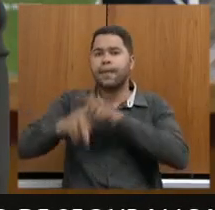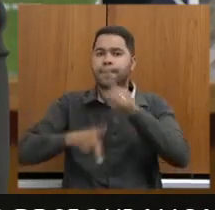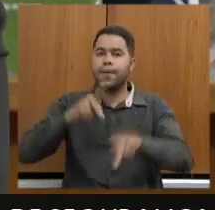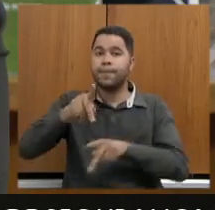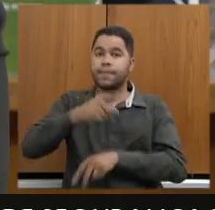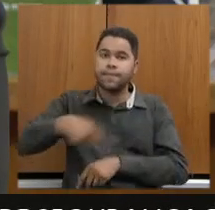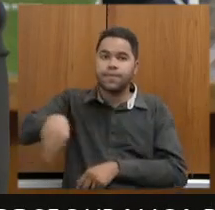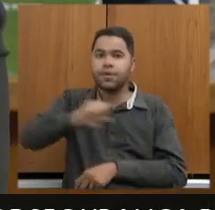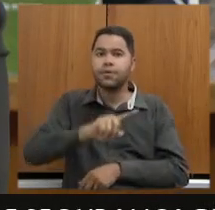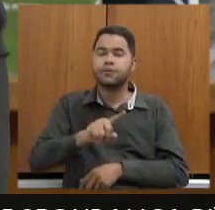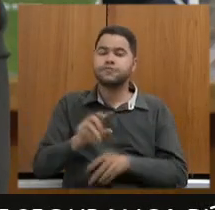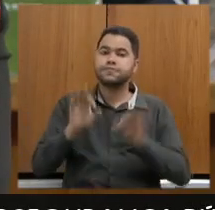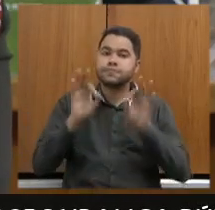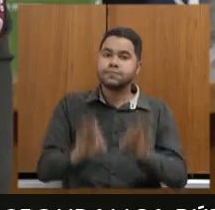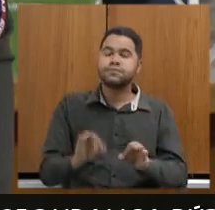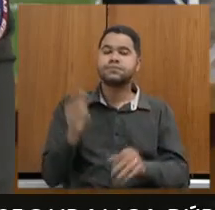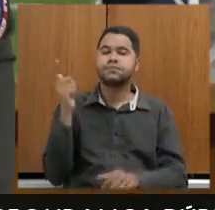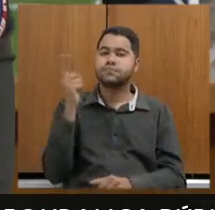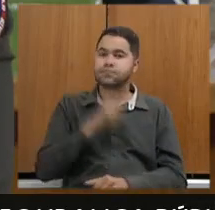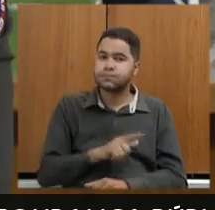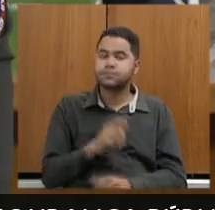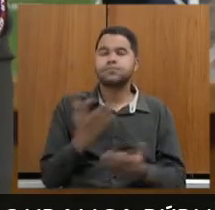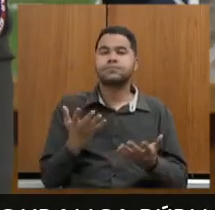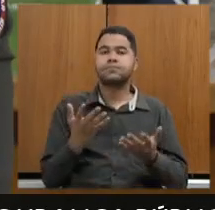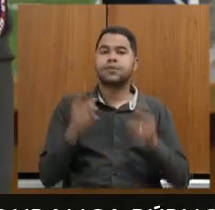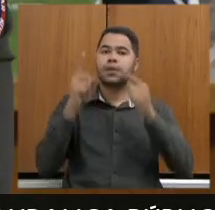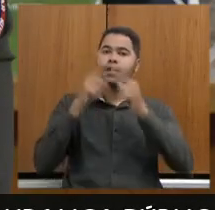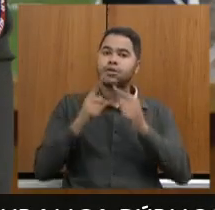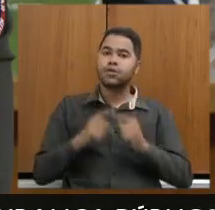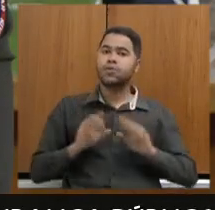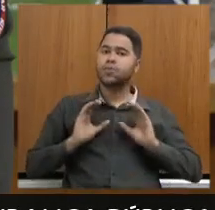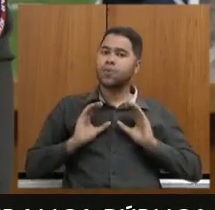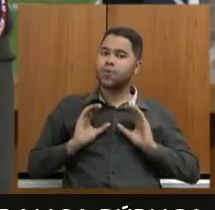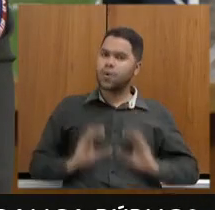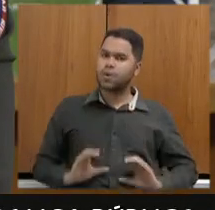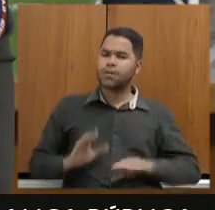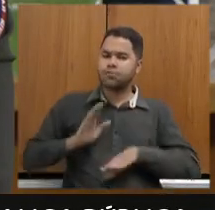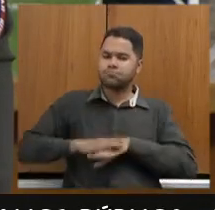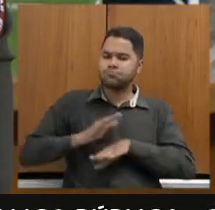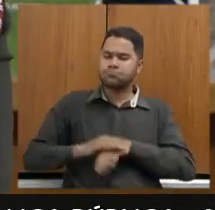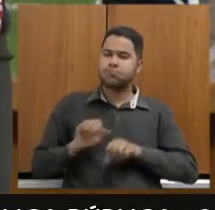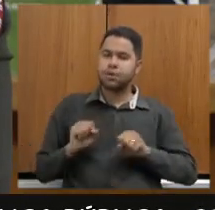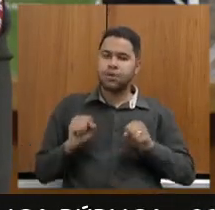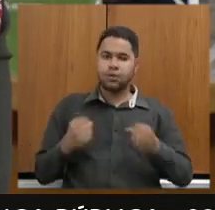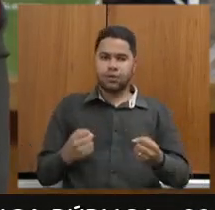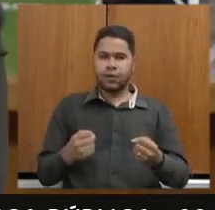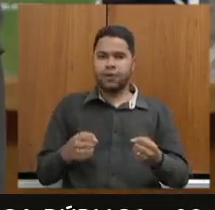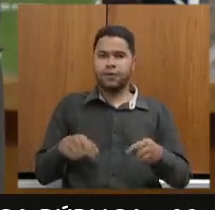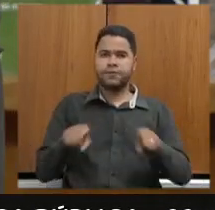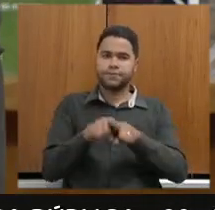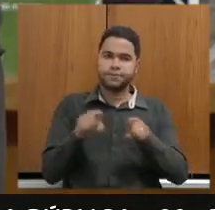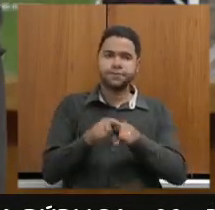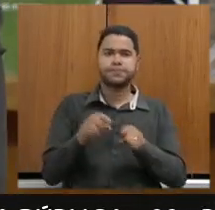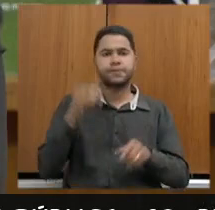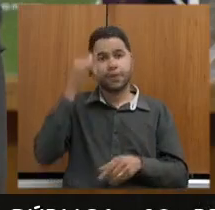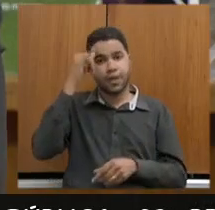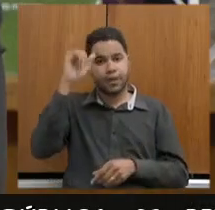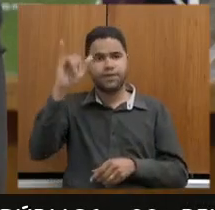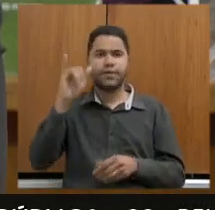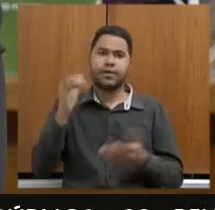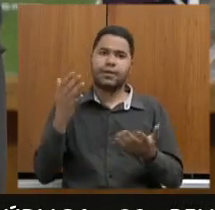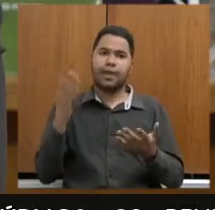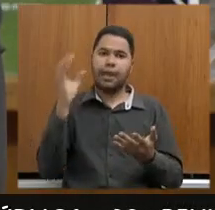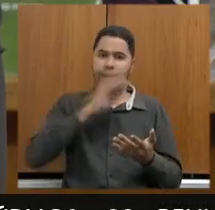população exatamente para que eles possam adotar esse tipo de comportamento de autoproteção e evitar as emergências